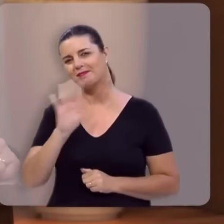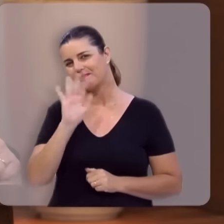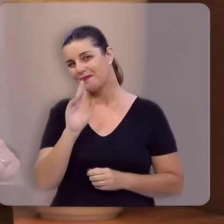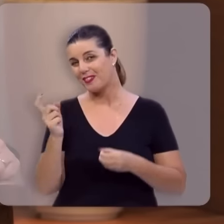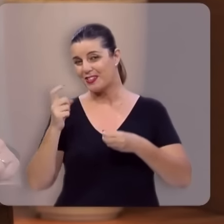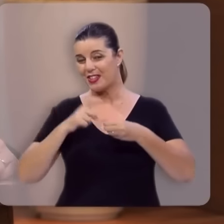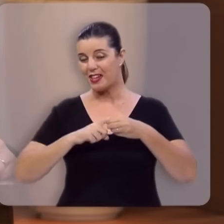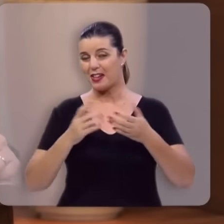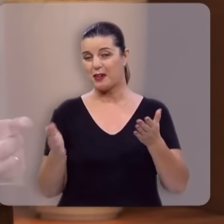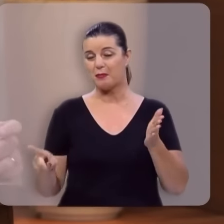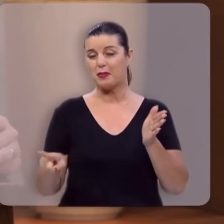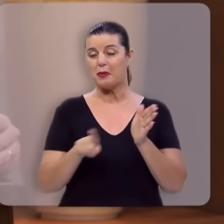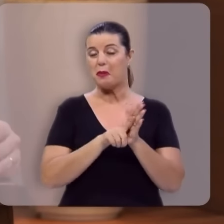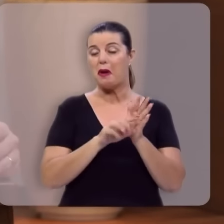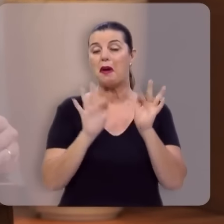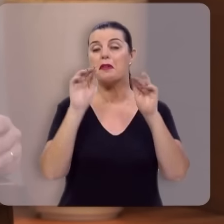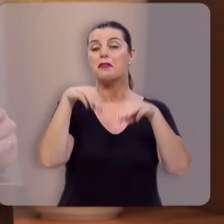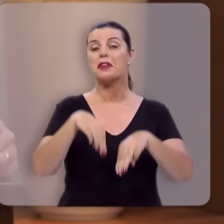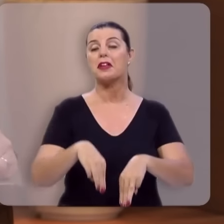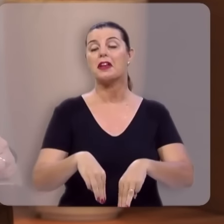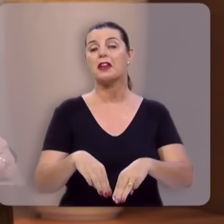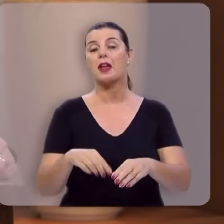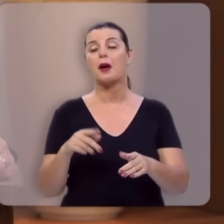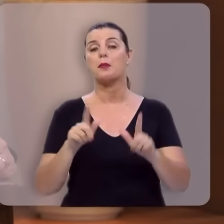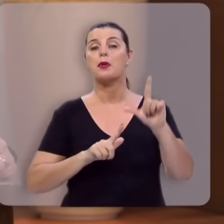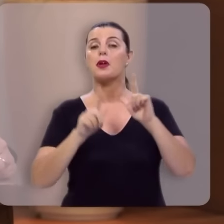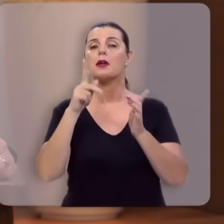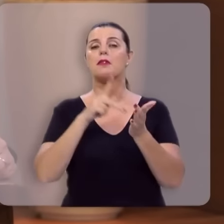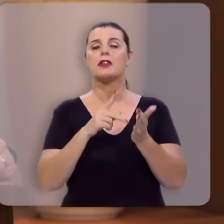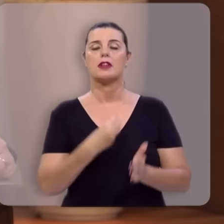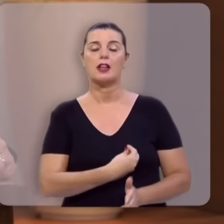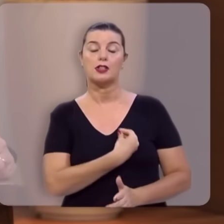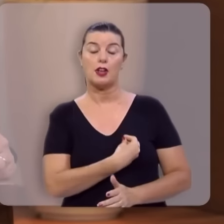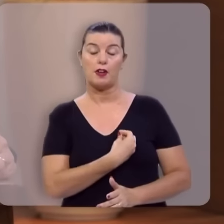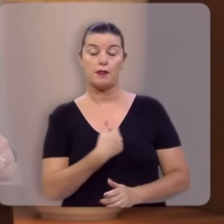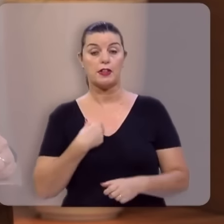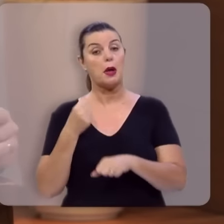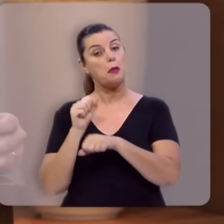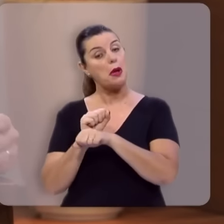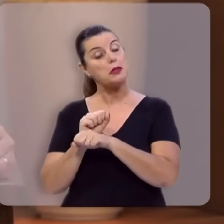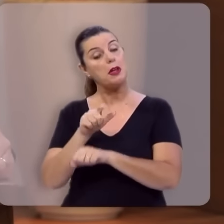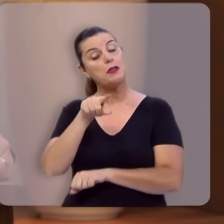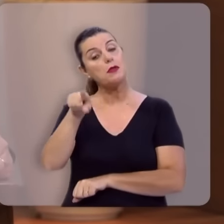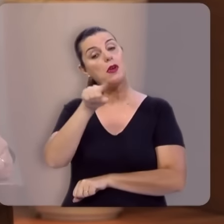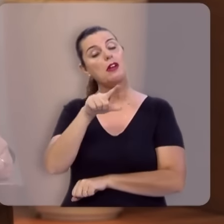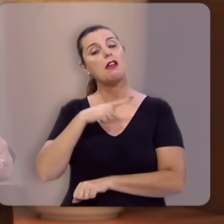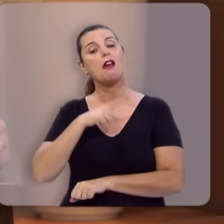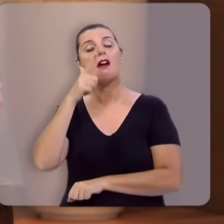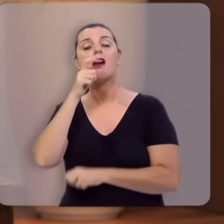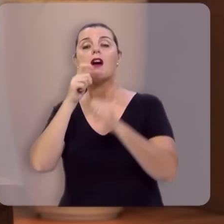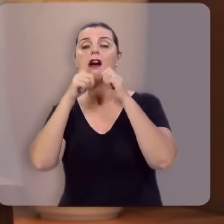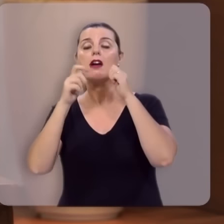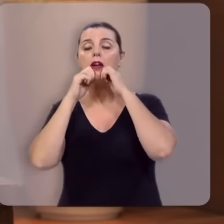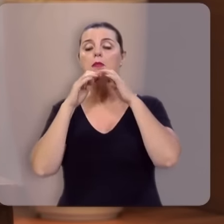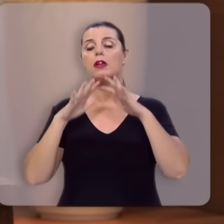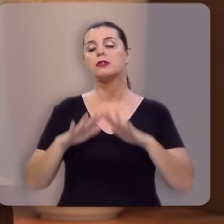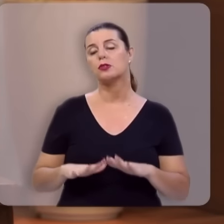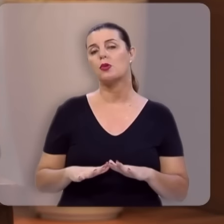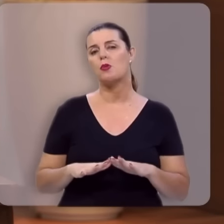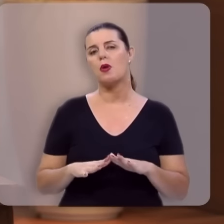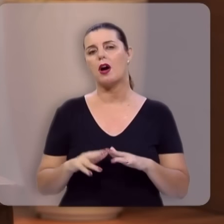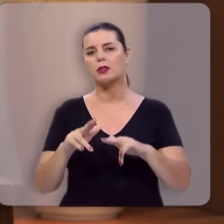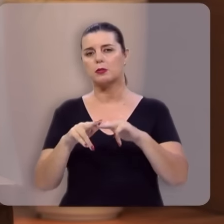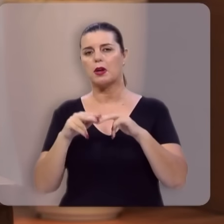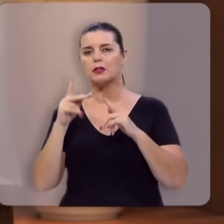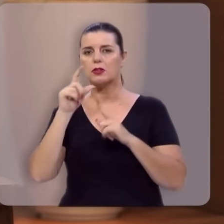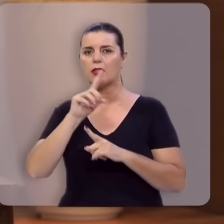Olá, chegamos ao final de mais um programa Verdade e Vida. Espero que você tenha sido ricamente abençoado pela mensagem da parte